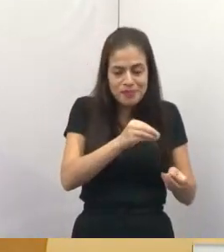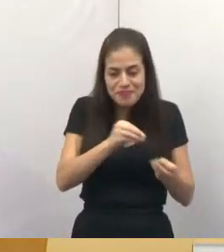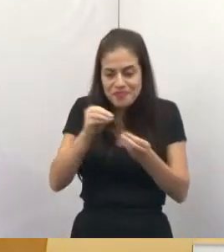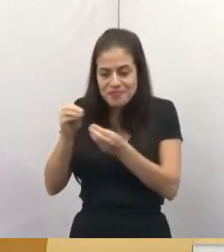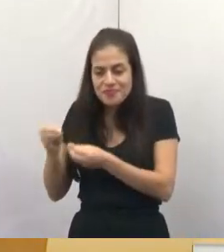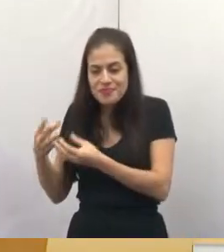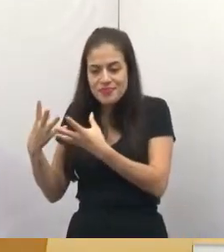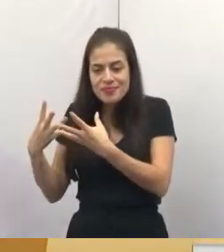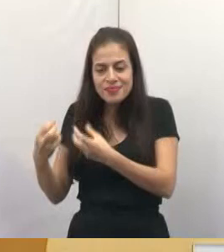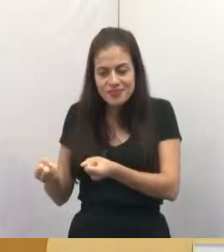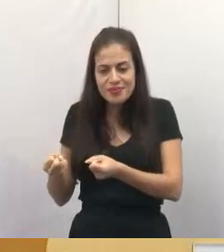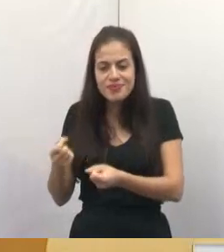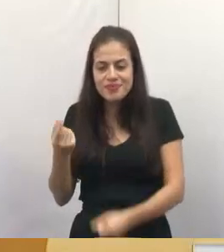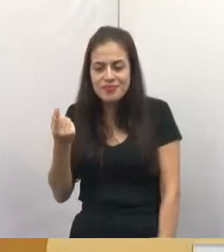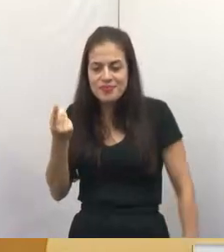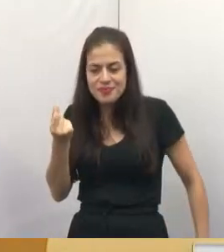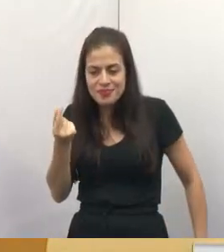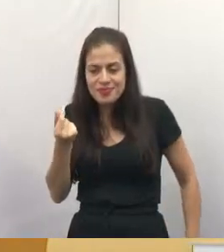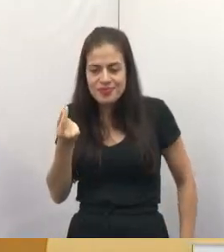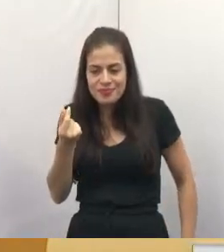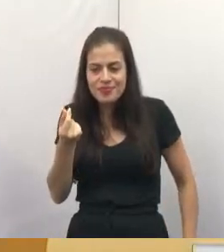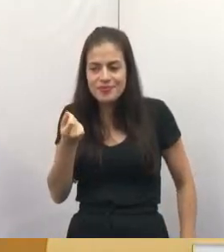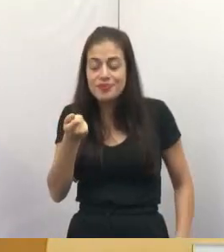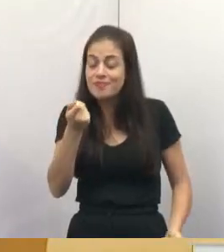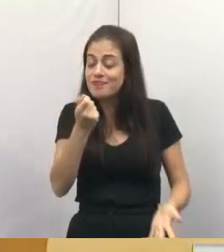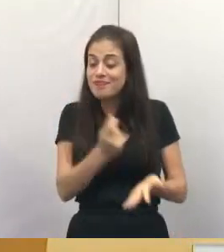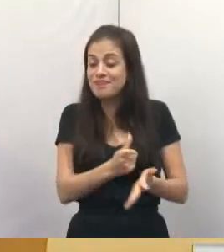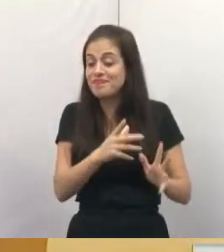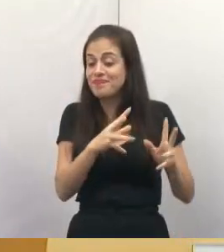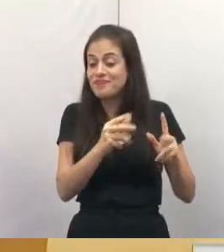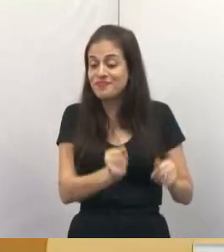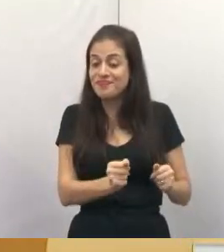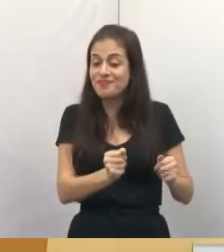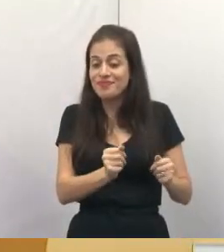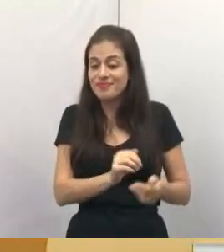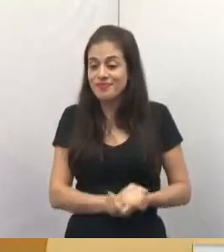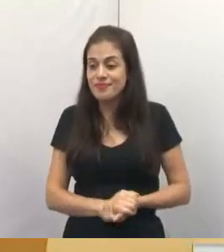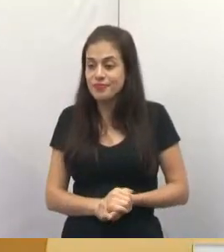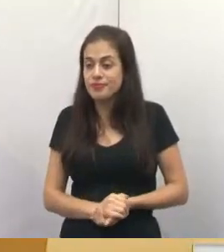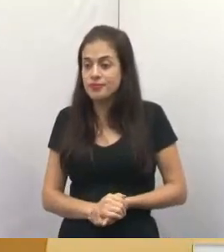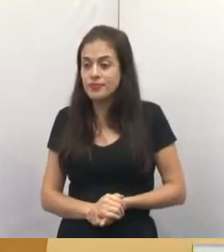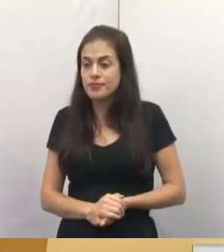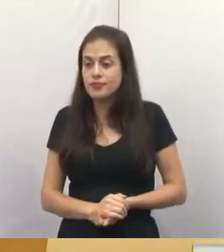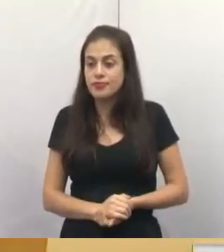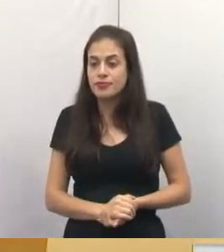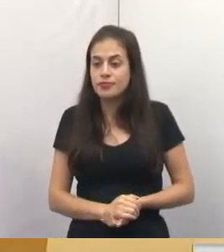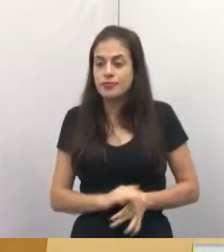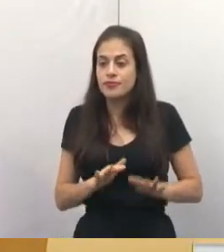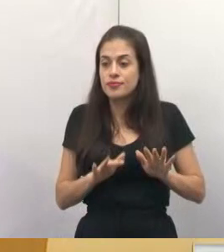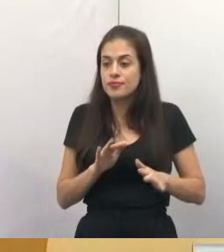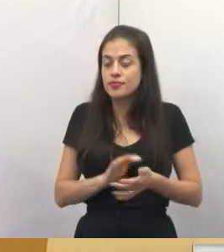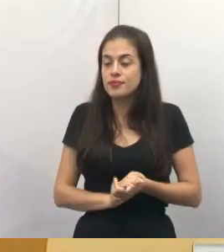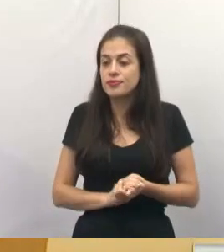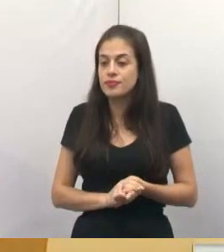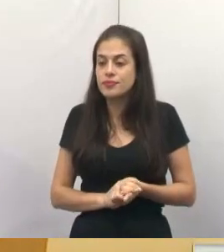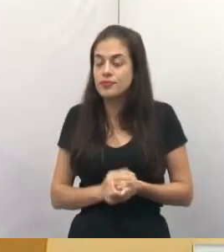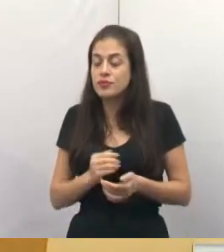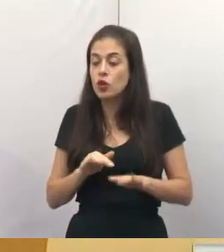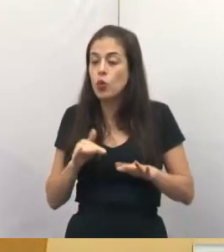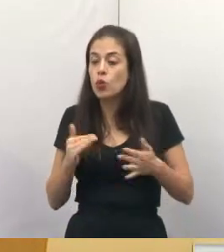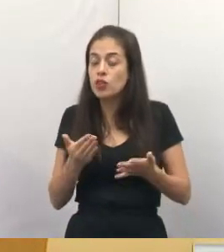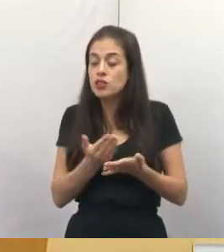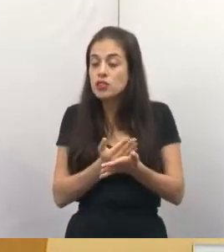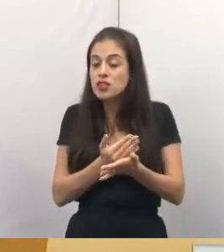daí quitar aquele débito. Principalmente quando a venda é feita aí por sistema de financiamento